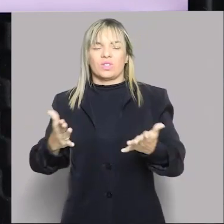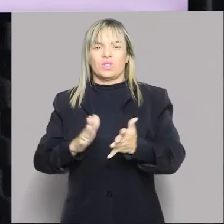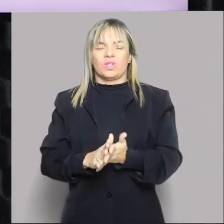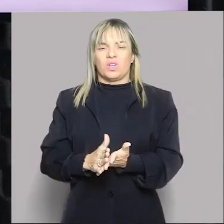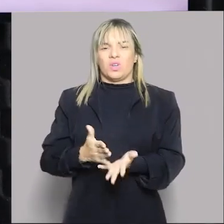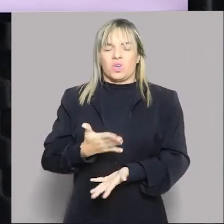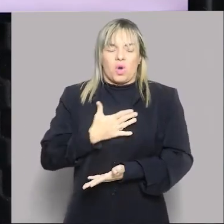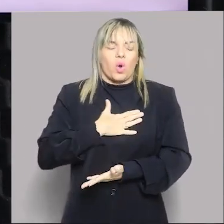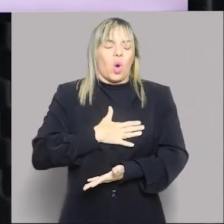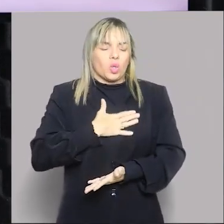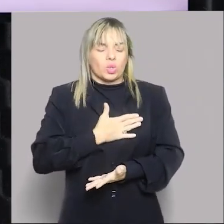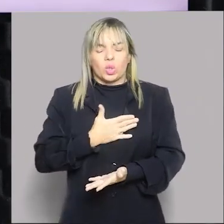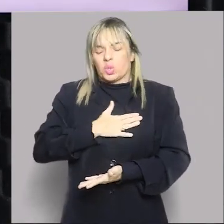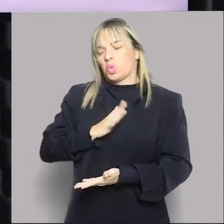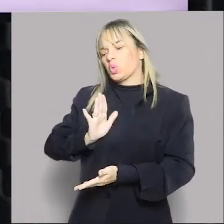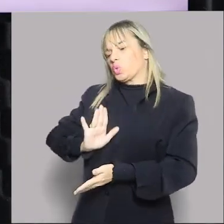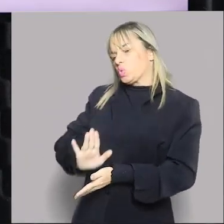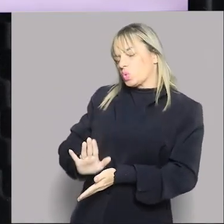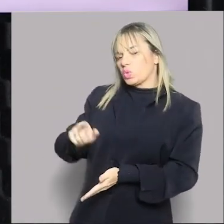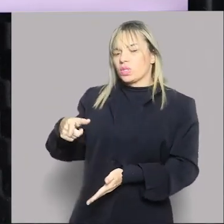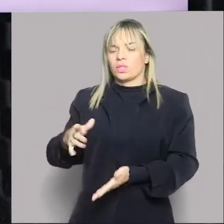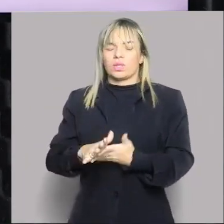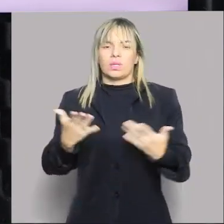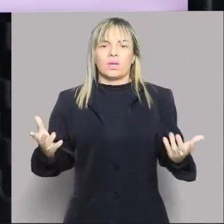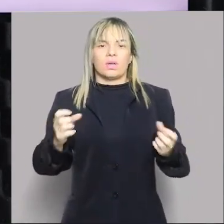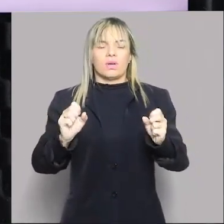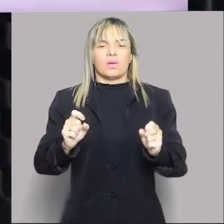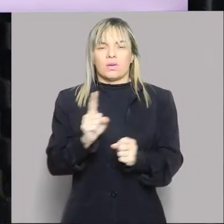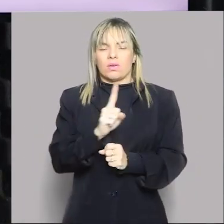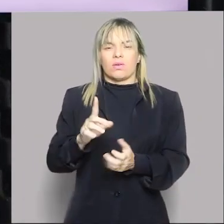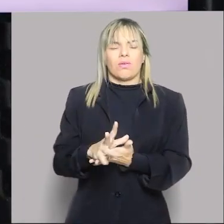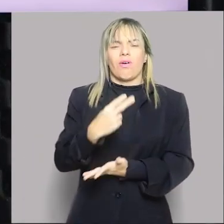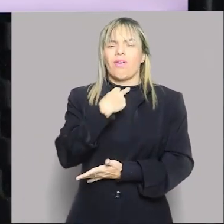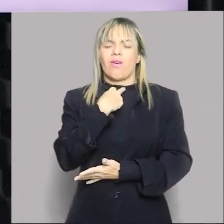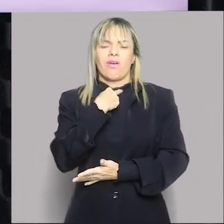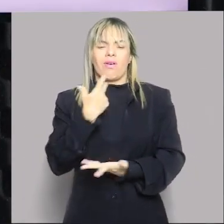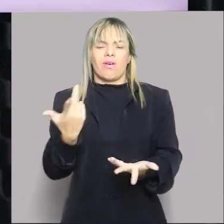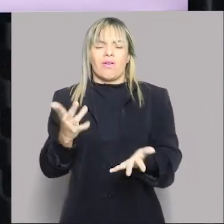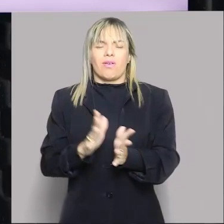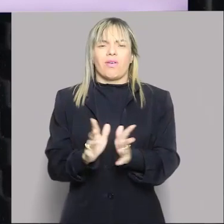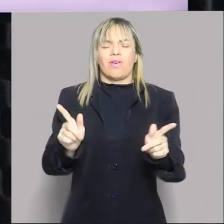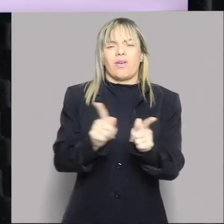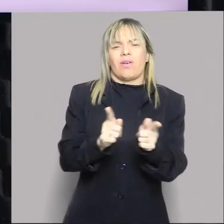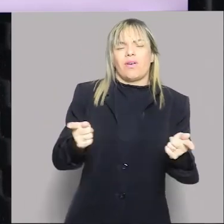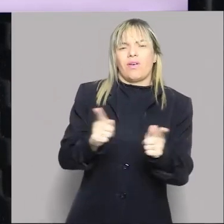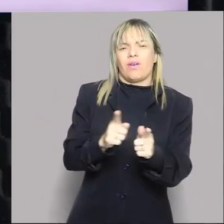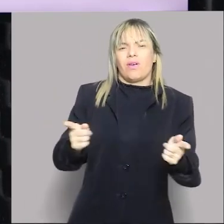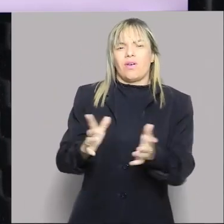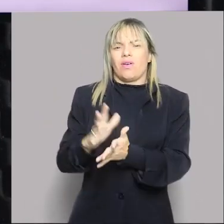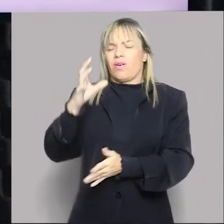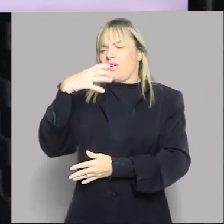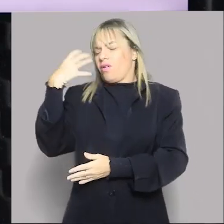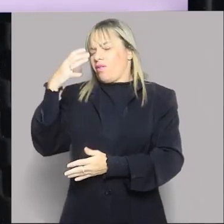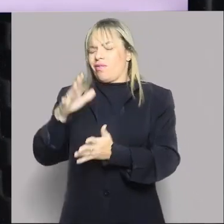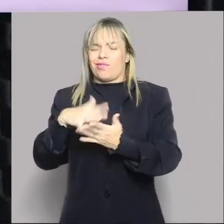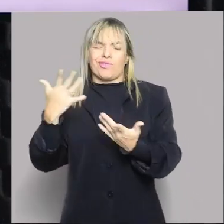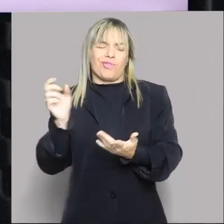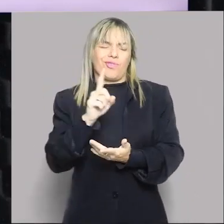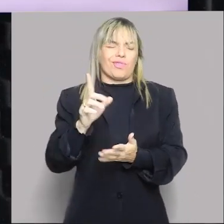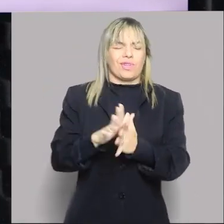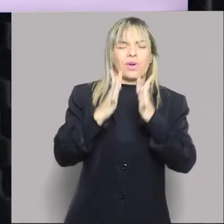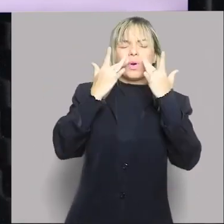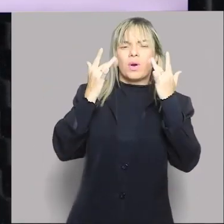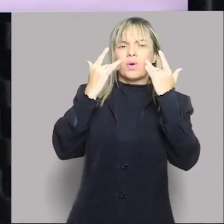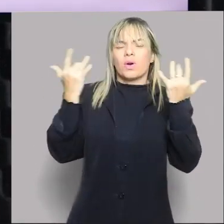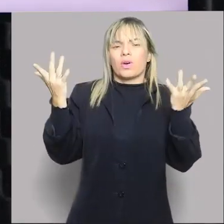disso, não gosta daquilo, e você diz eu não gosto, você não pode dizer se a música, se alguém é músico, se é cantor, se é artista ou não. Isso é